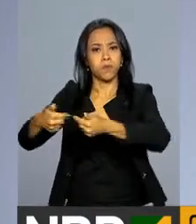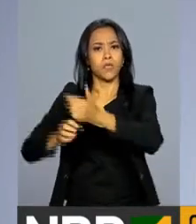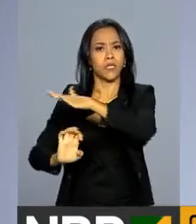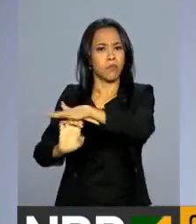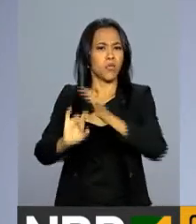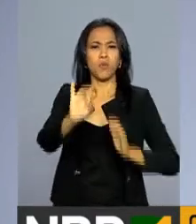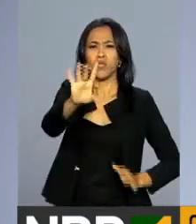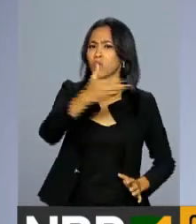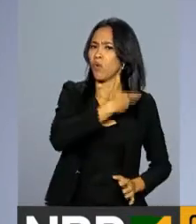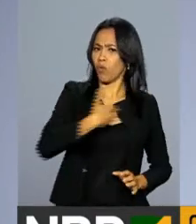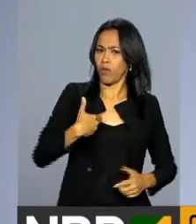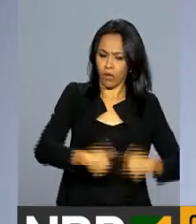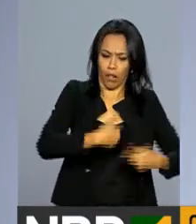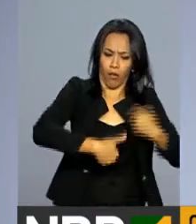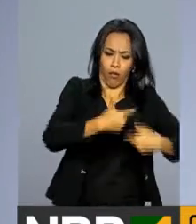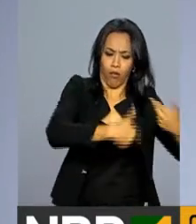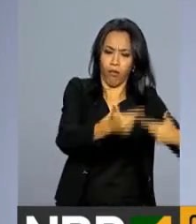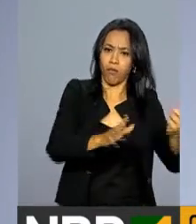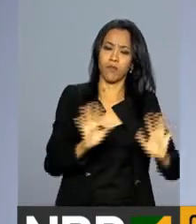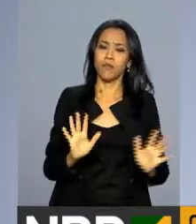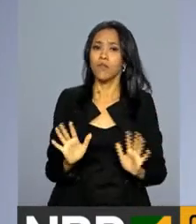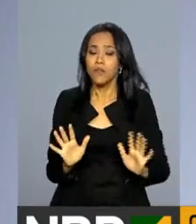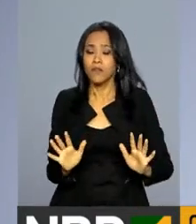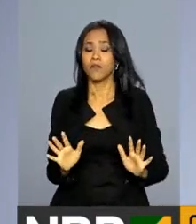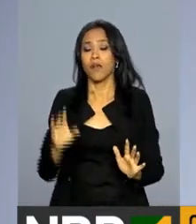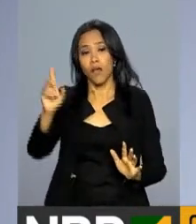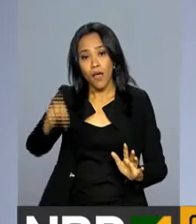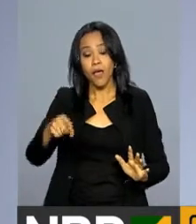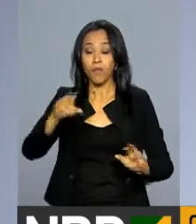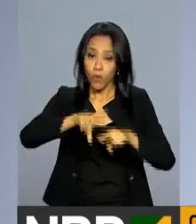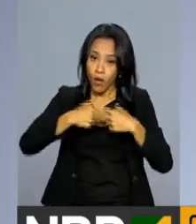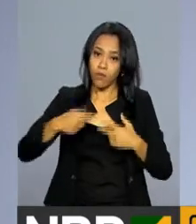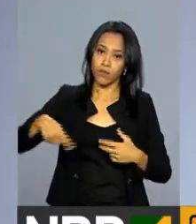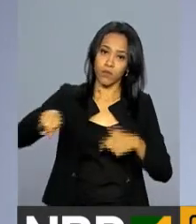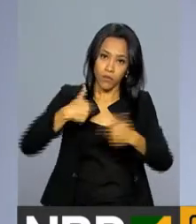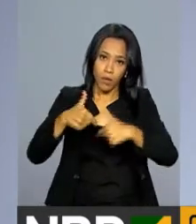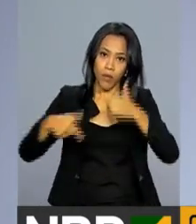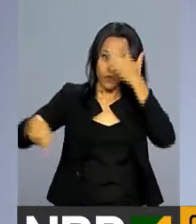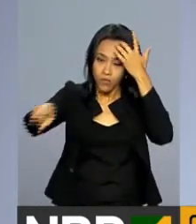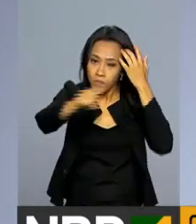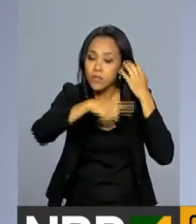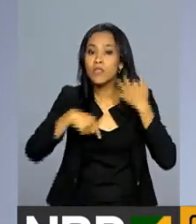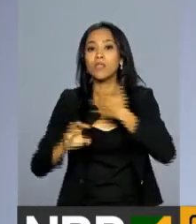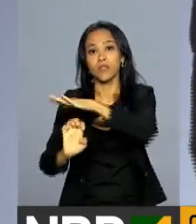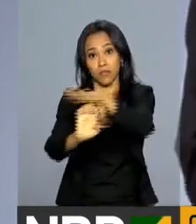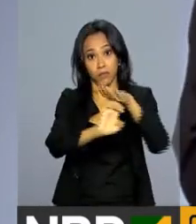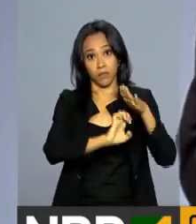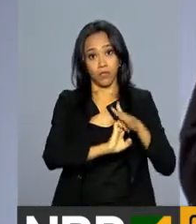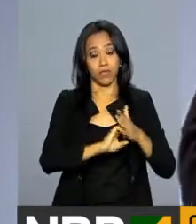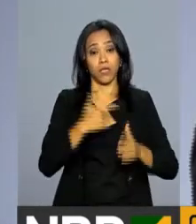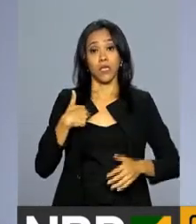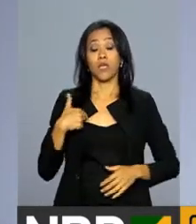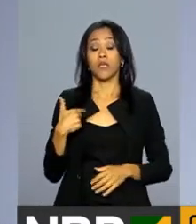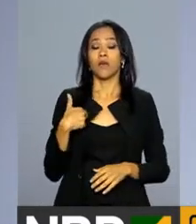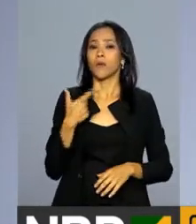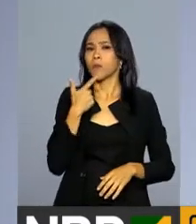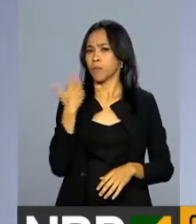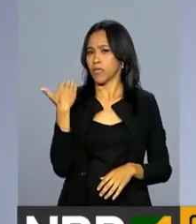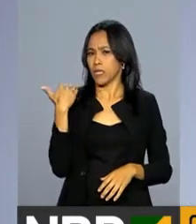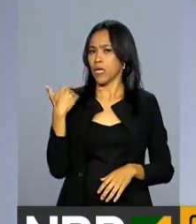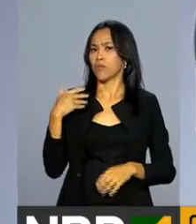só o governo que faz as coisas é pelo trabalho é dos senhores eu até vou tomar a liberdade como eu recebi muitas reivindicações